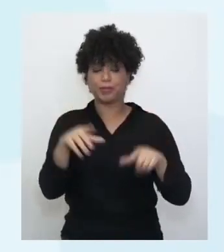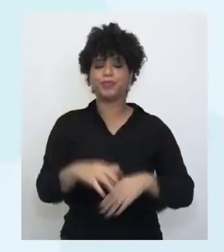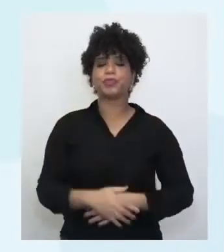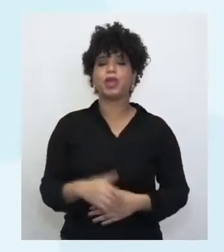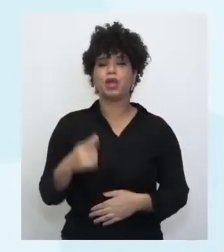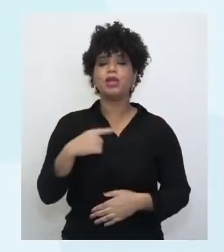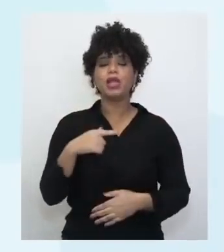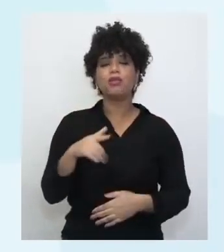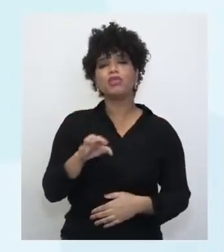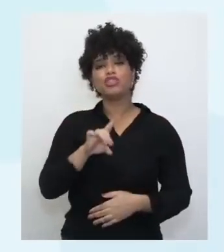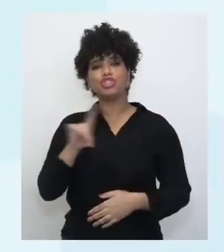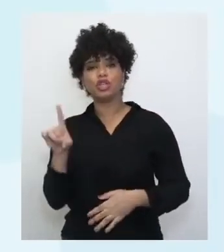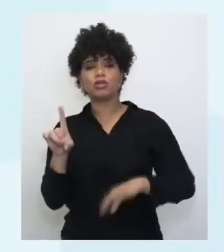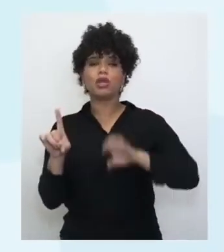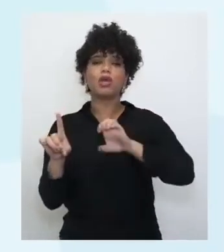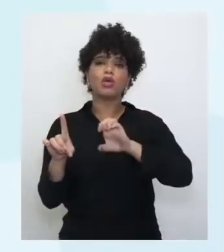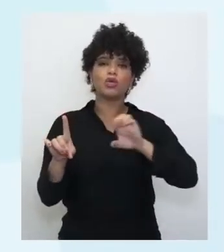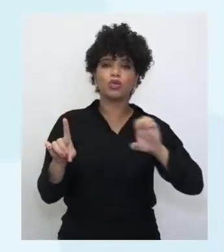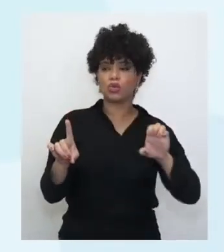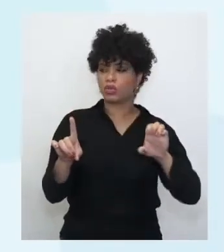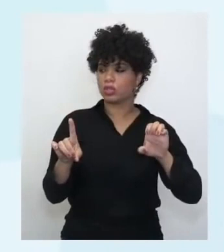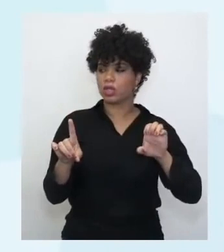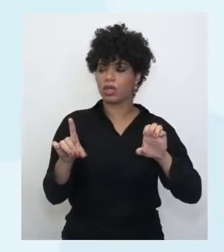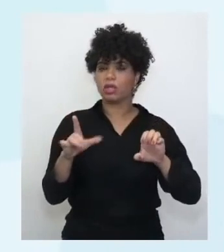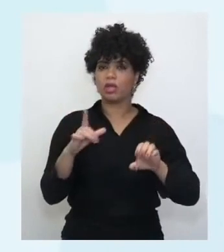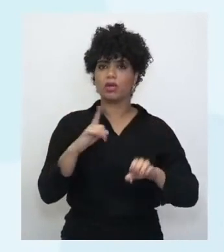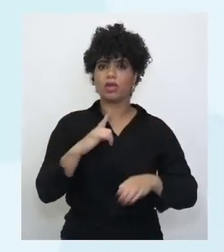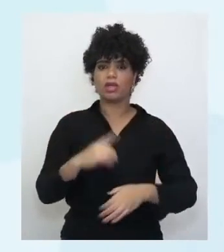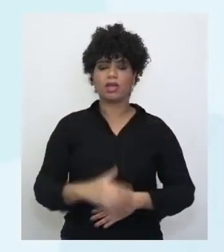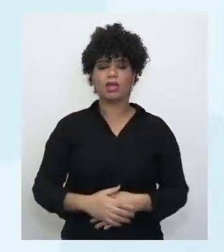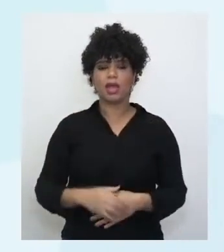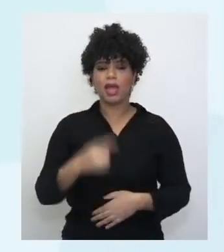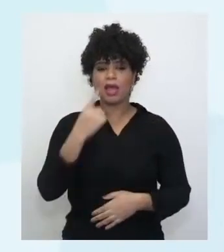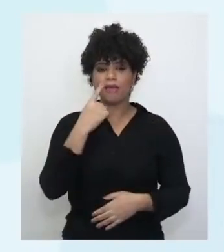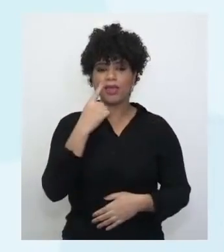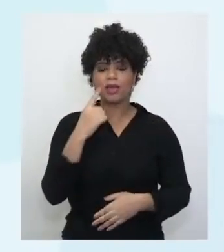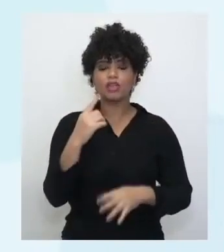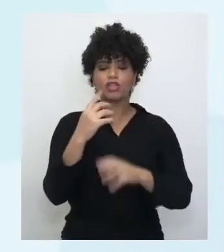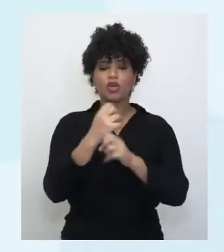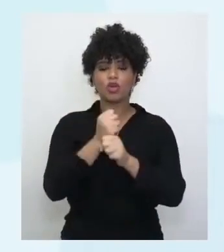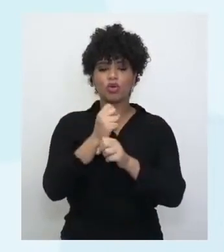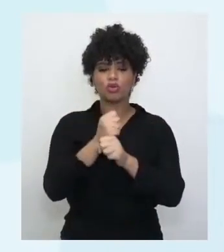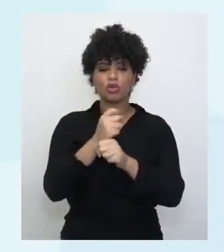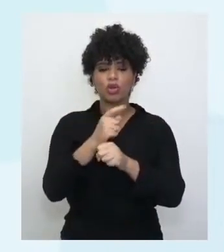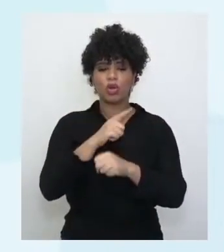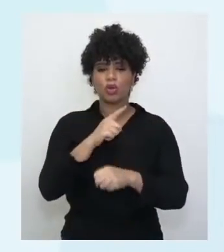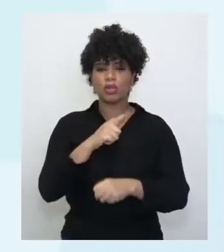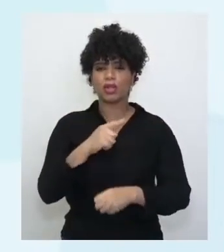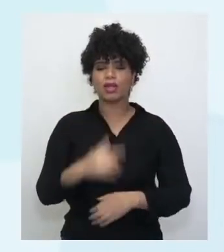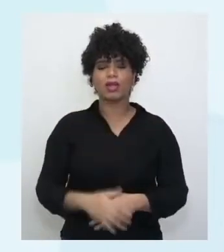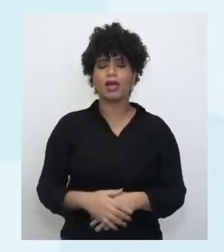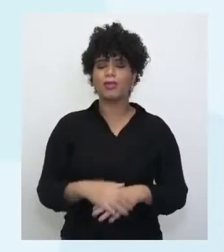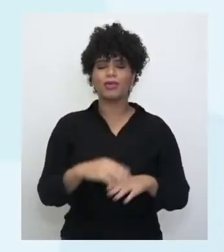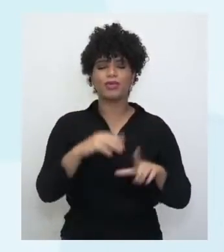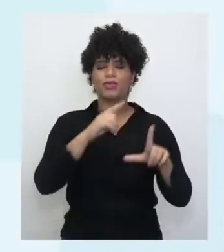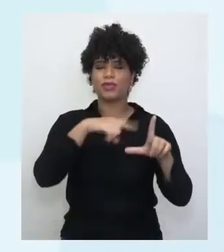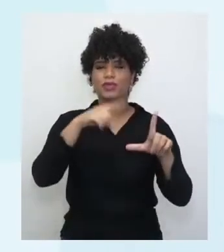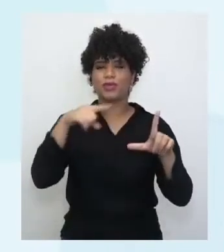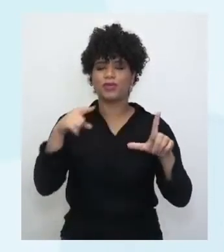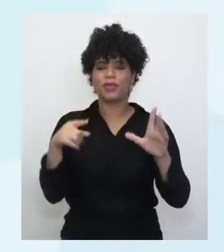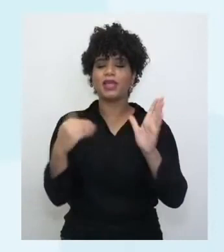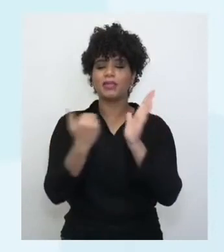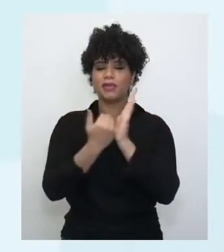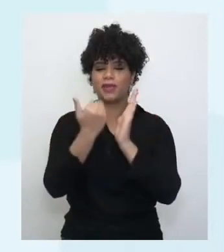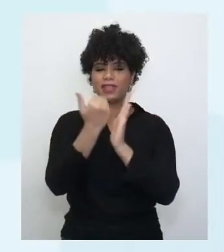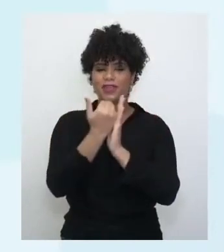tanto no da esquerda quanto na direita, você pode perceber que a sua reta, que são os pontinhos alinhados, ela está paralela ao eixo x. A